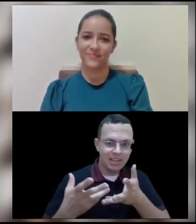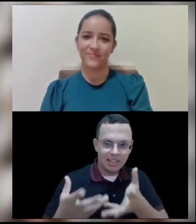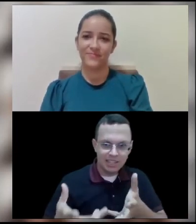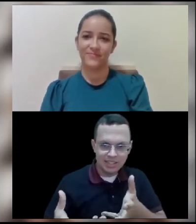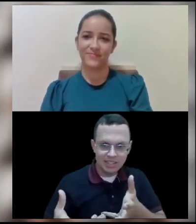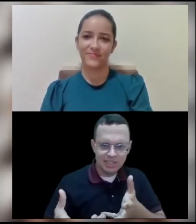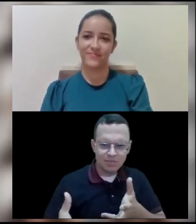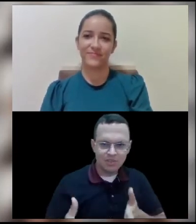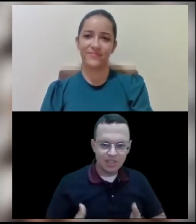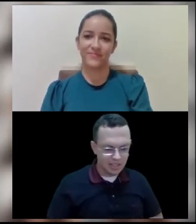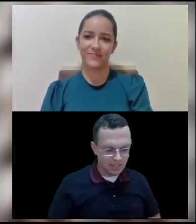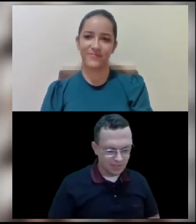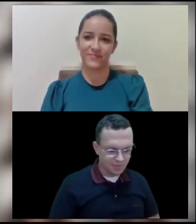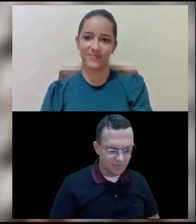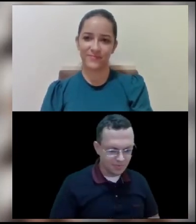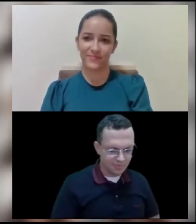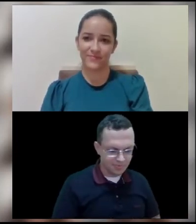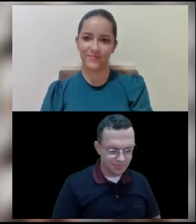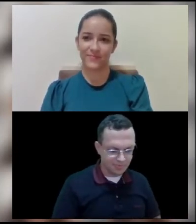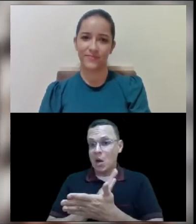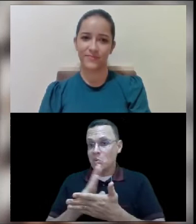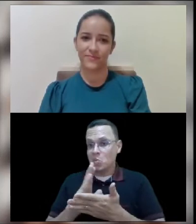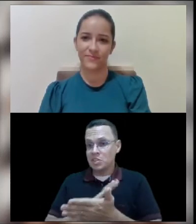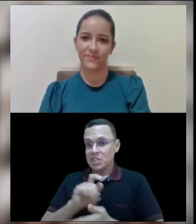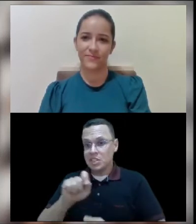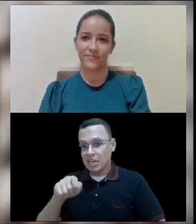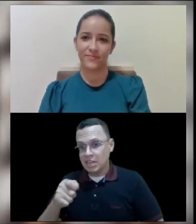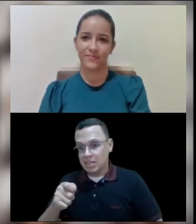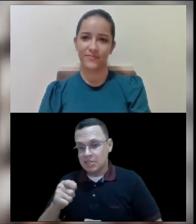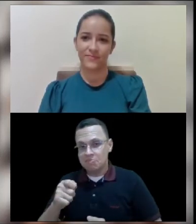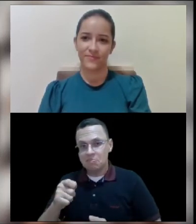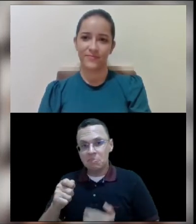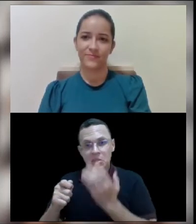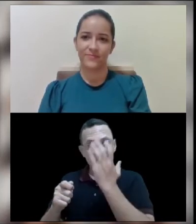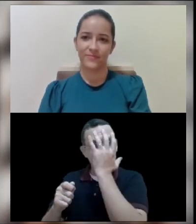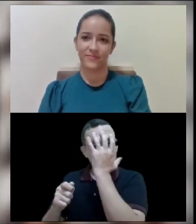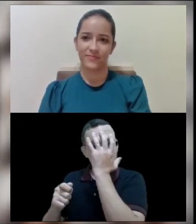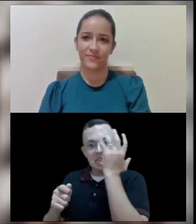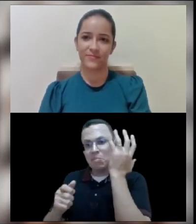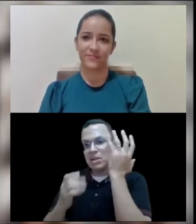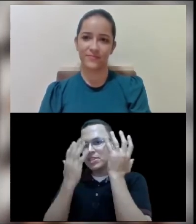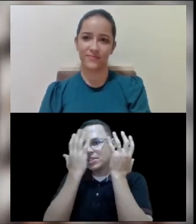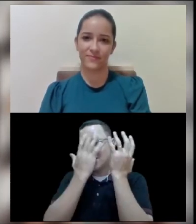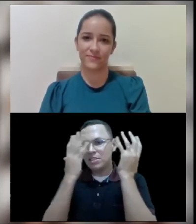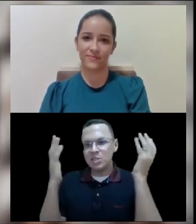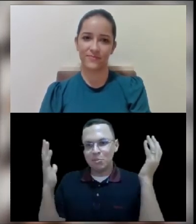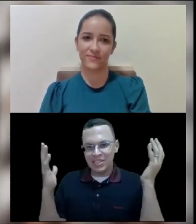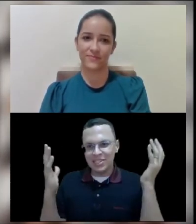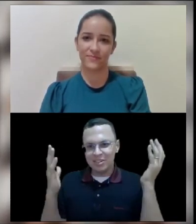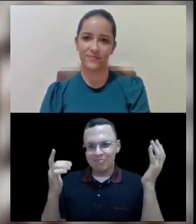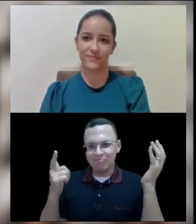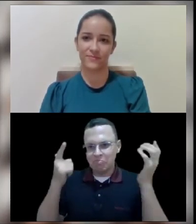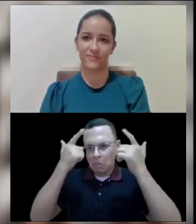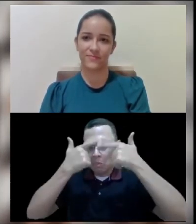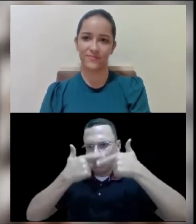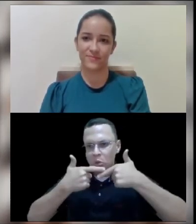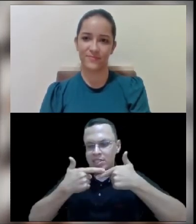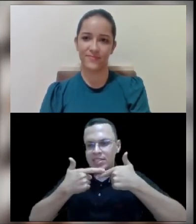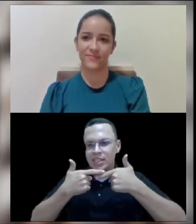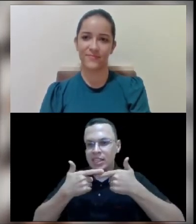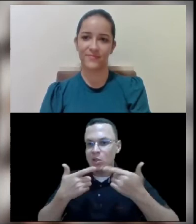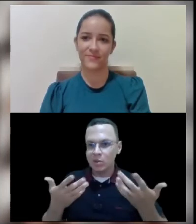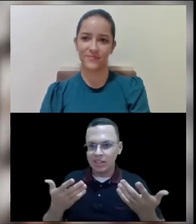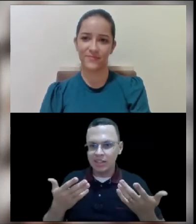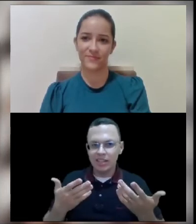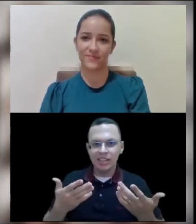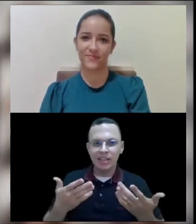expressão intensifica. Alguns sinais nem precisava de expressão, podia